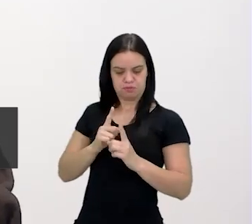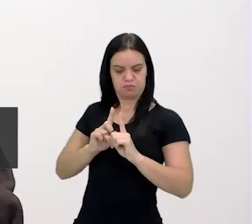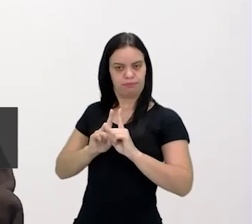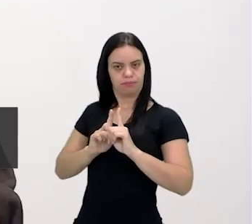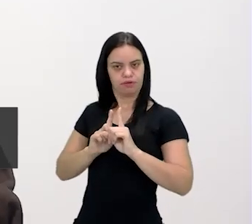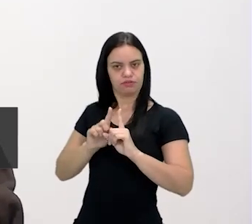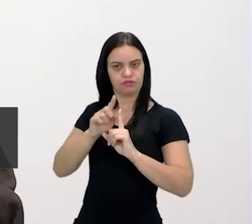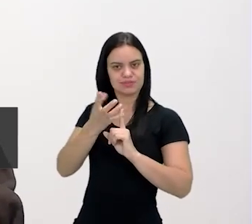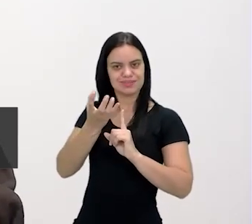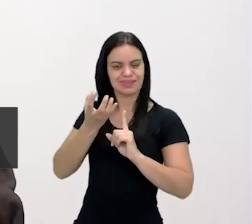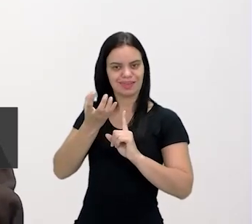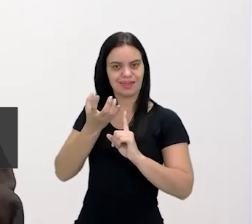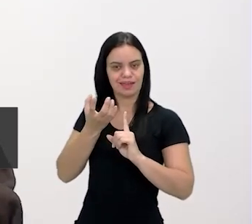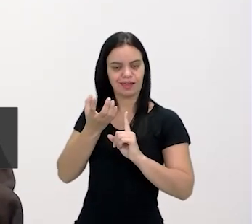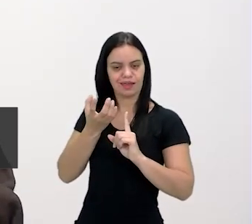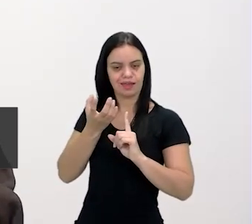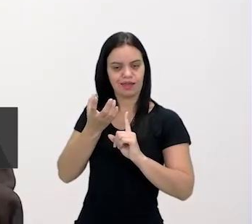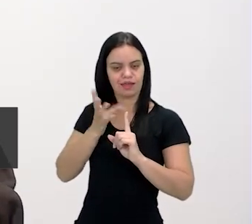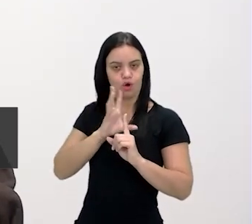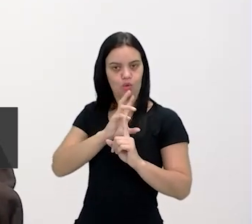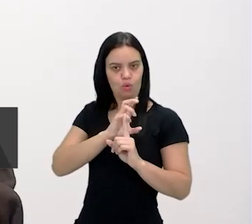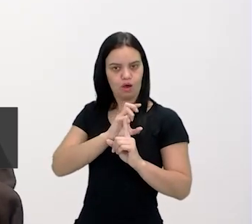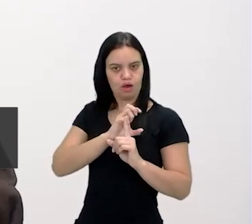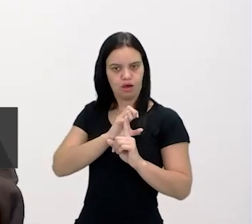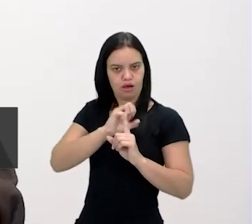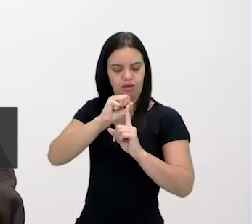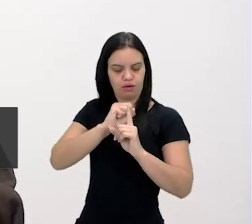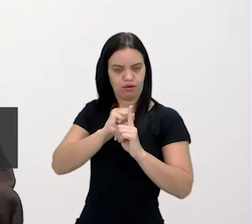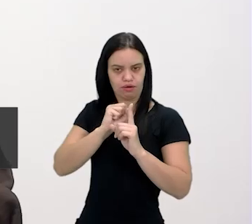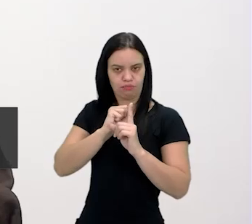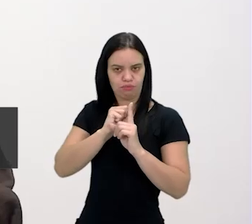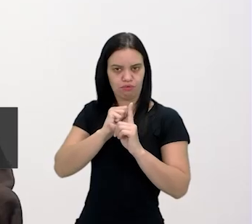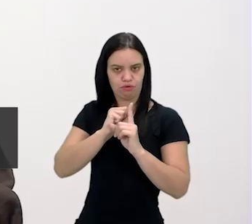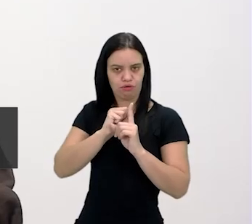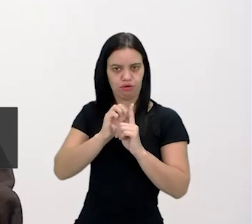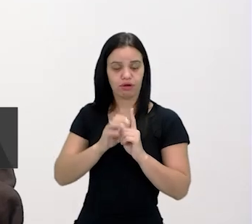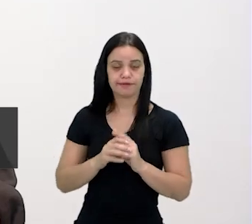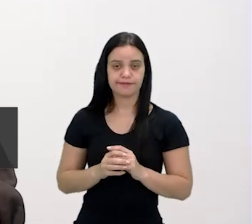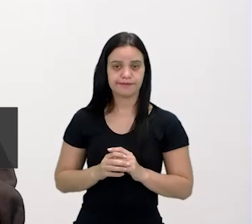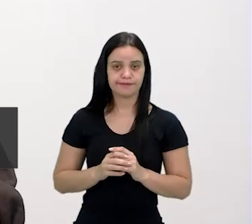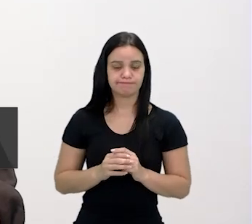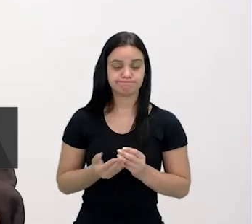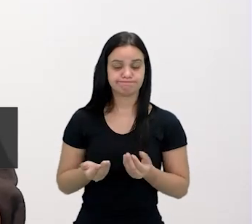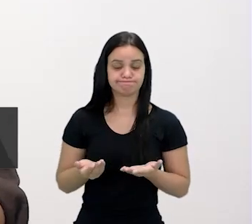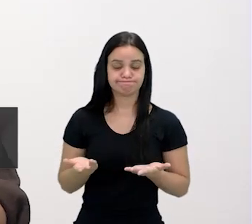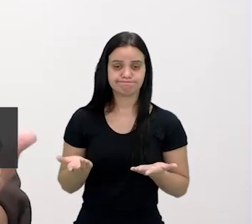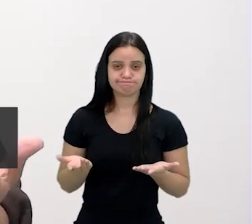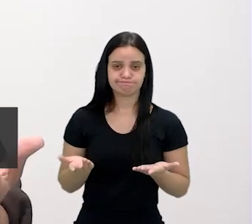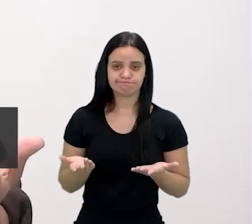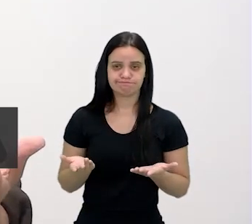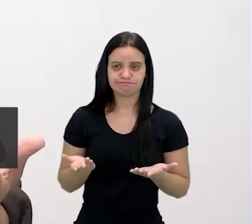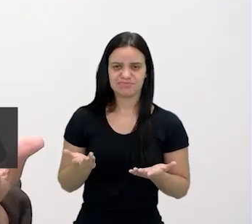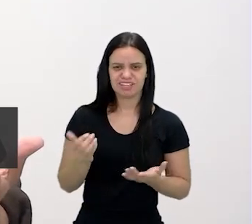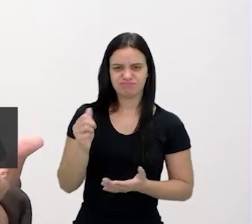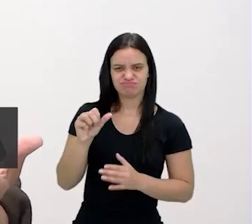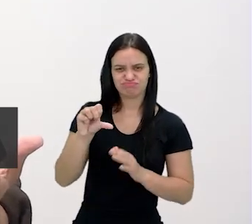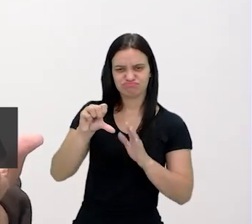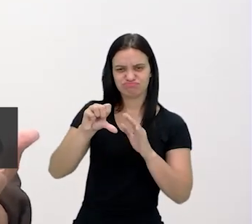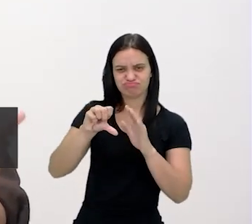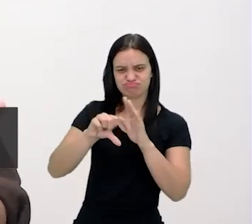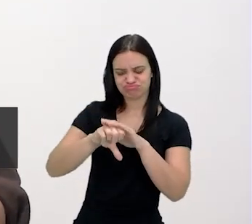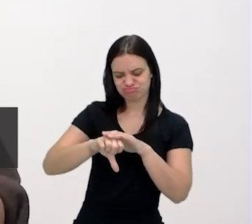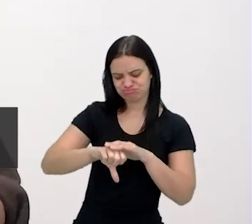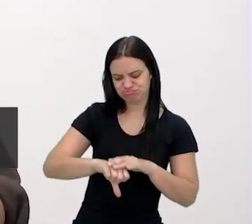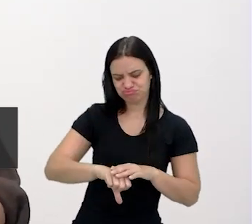e você quer o amor que essa pessoa não soube te dar, é uma baixa estima,